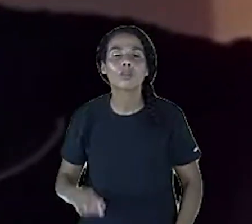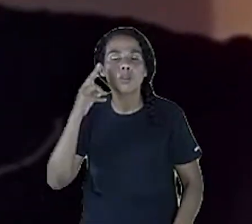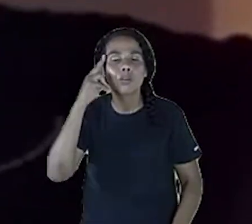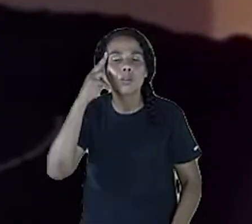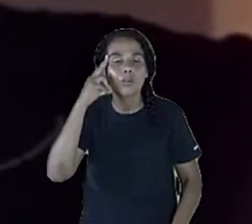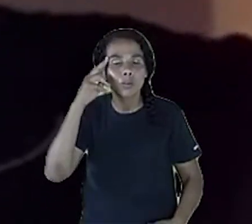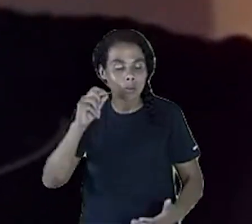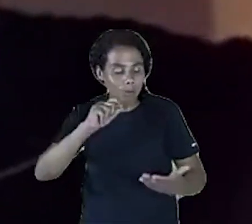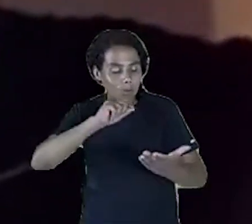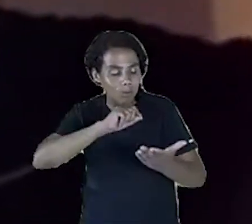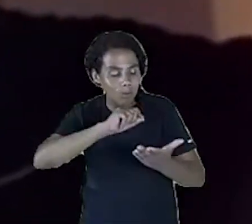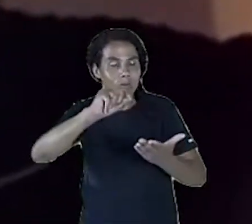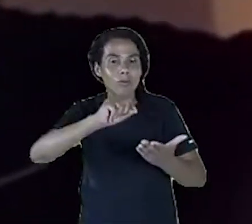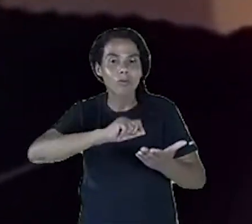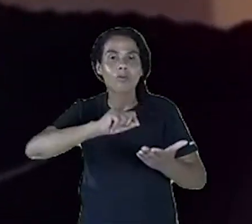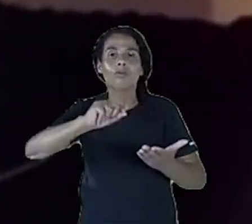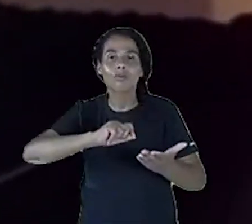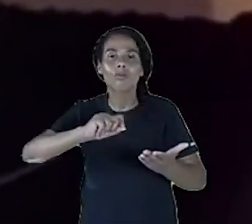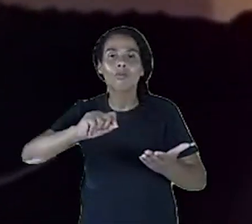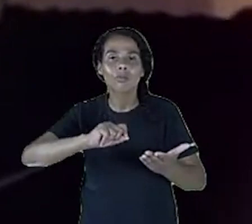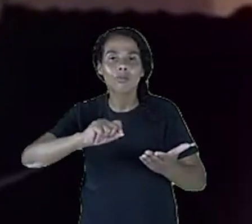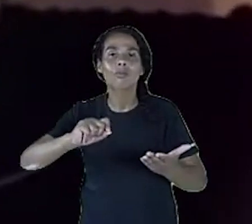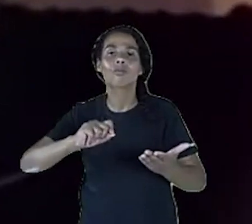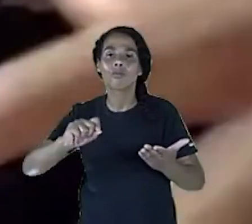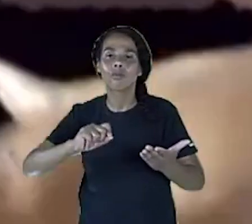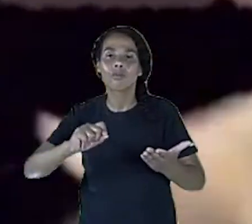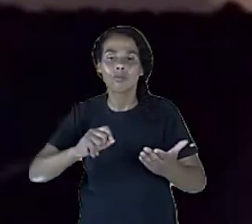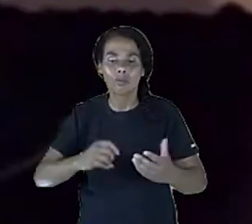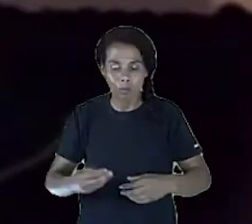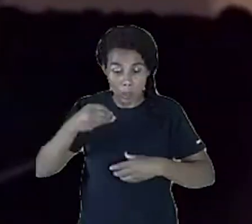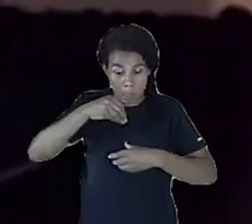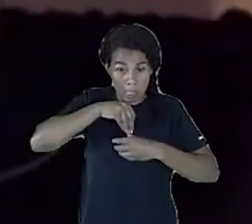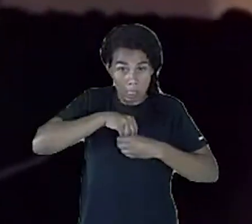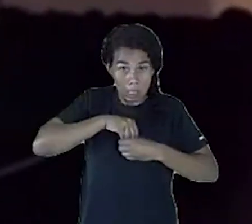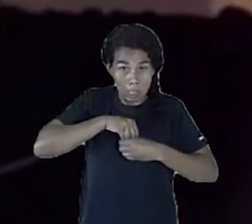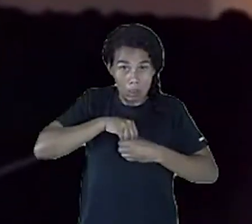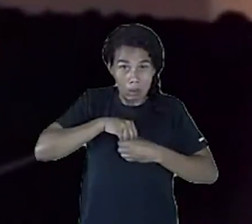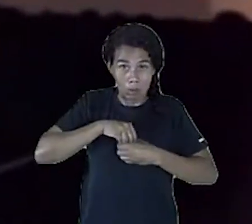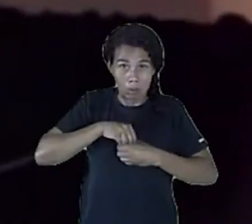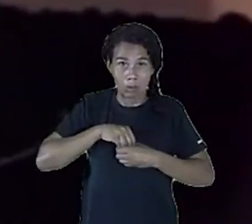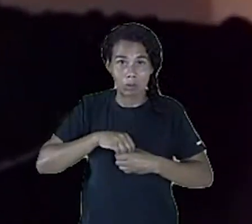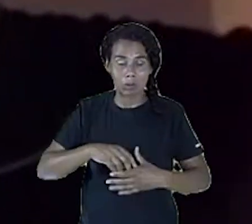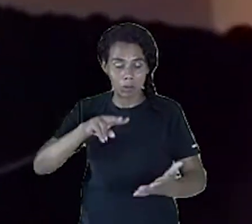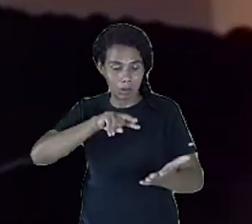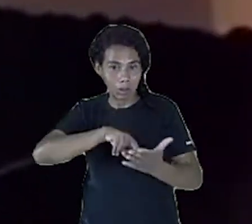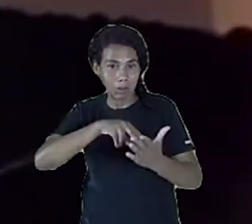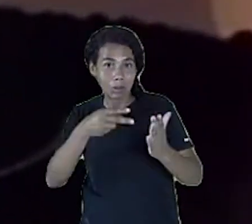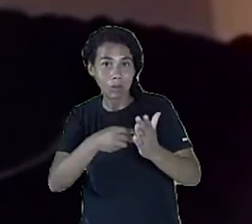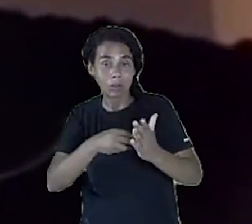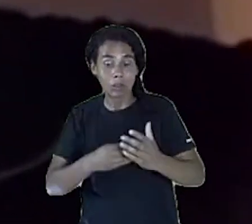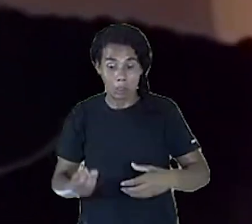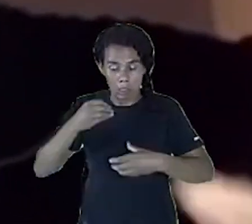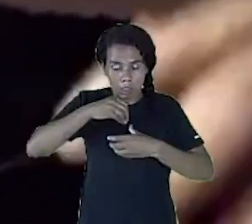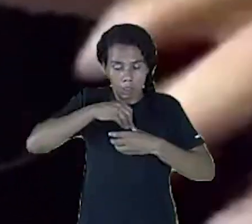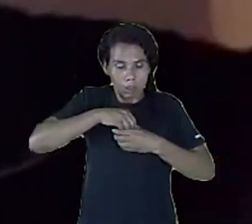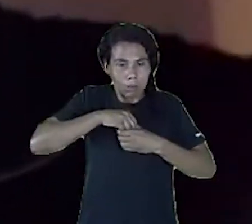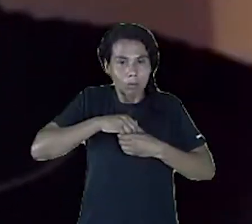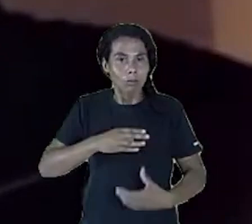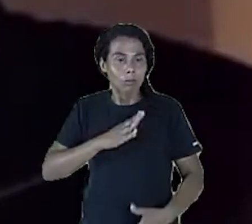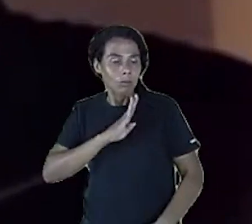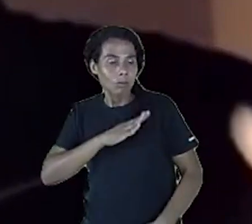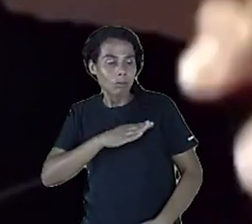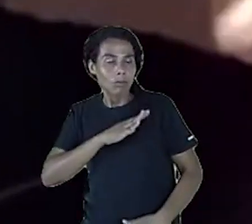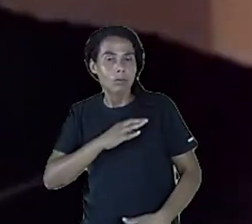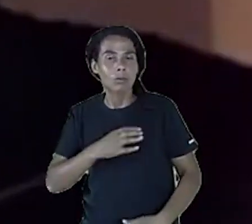aquele raio de luz da lua sobre o mar, enfim, o que aquilo inspirava, e